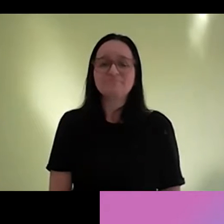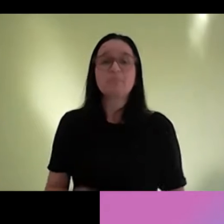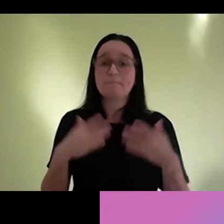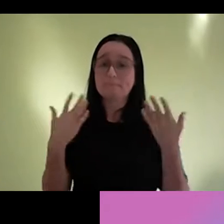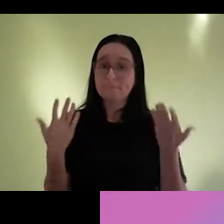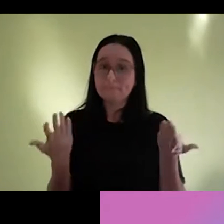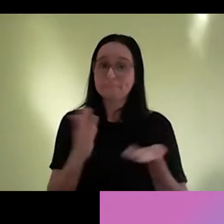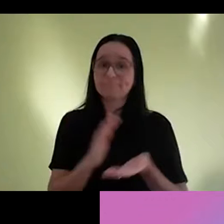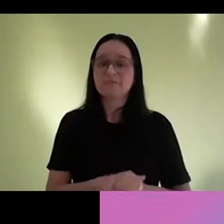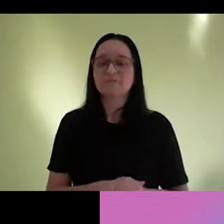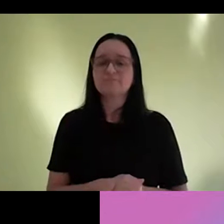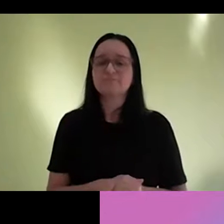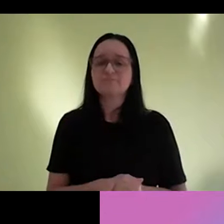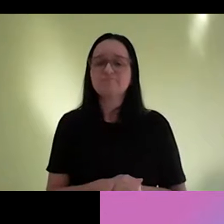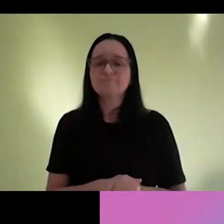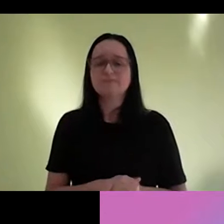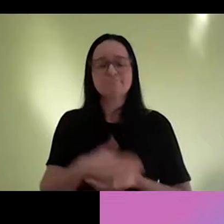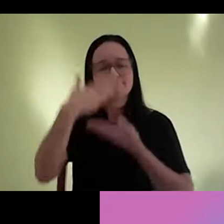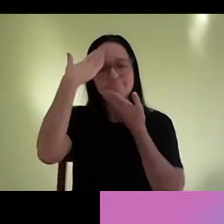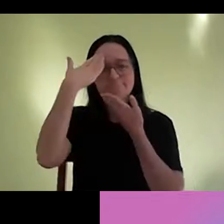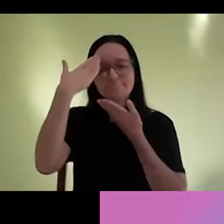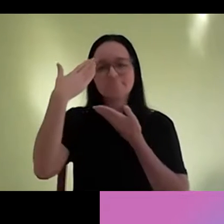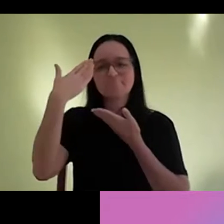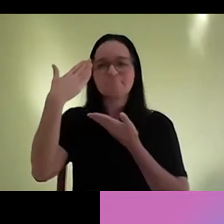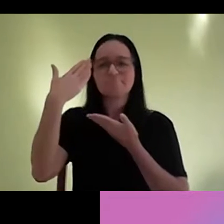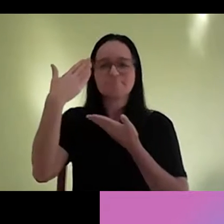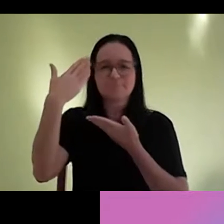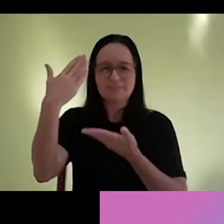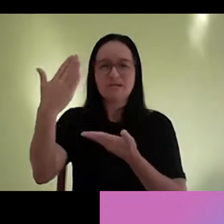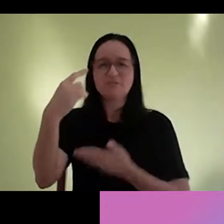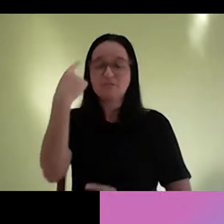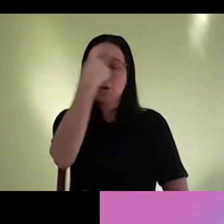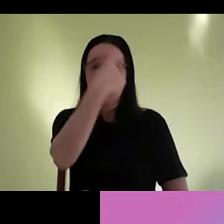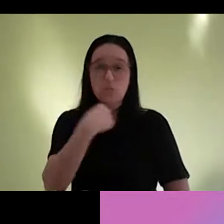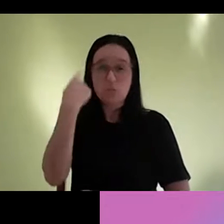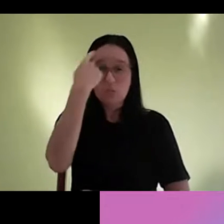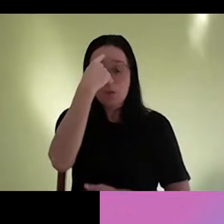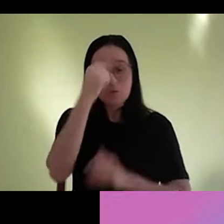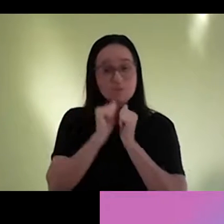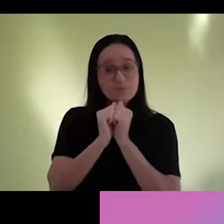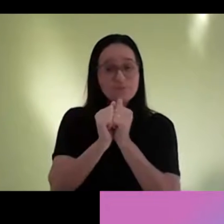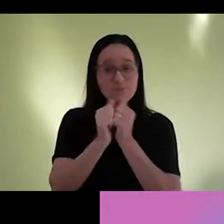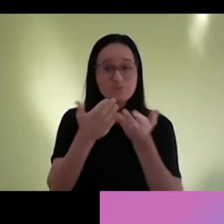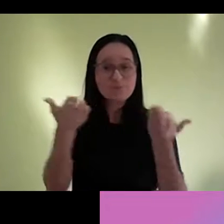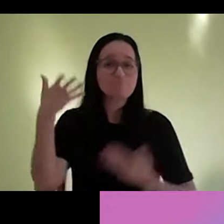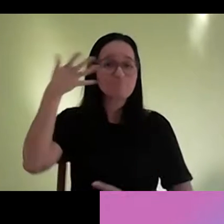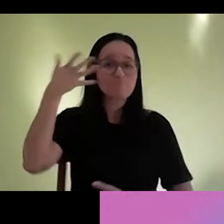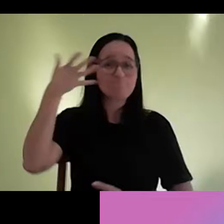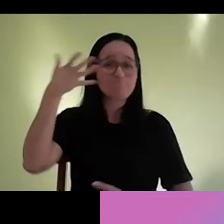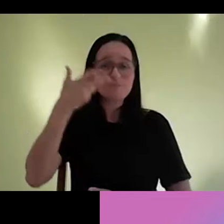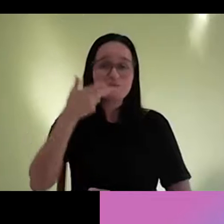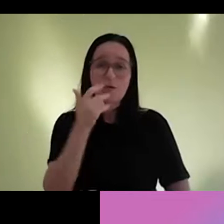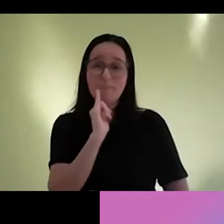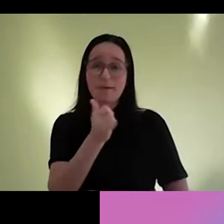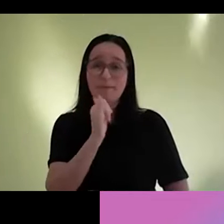primeiramente muito obrigada de vocês separarem uma hora do dia de vocês pra estarem aqui pra eu contar essas